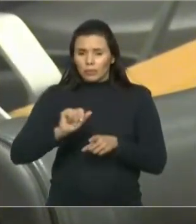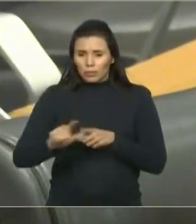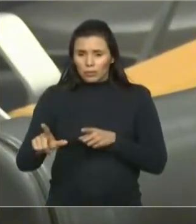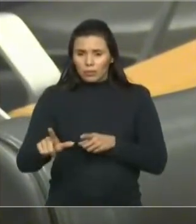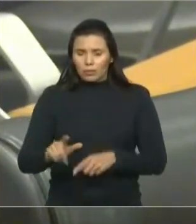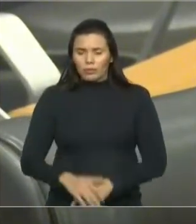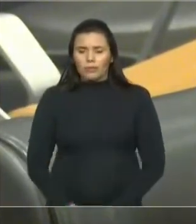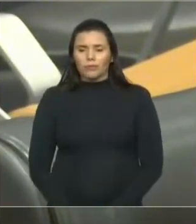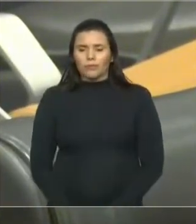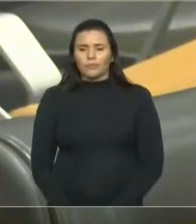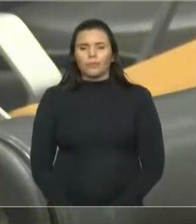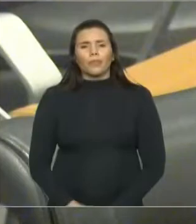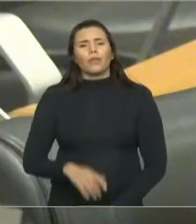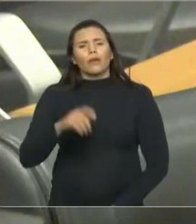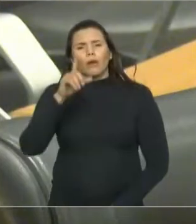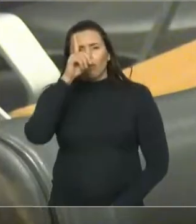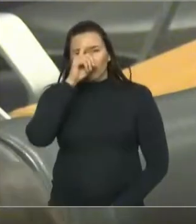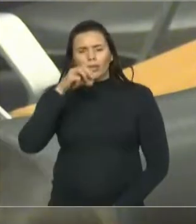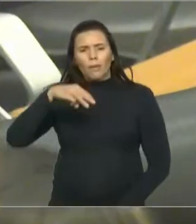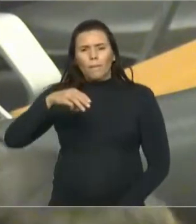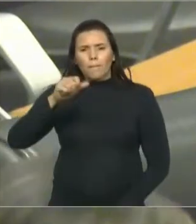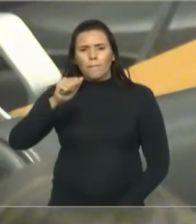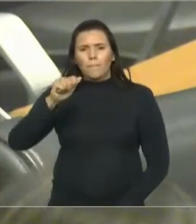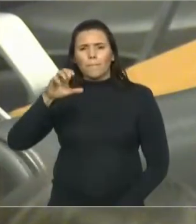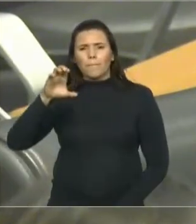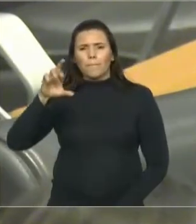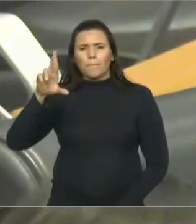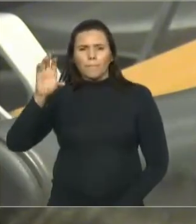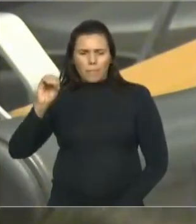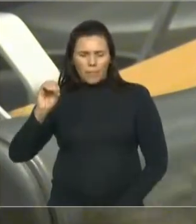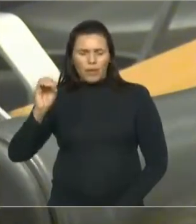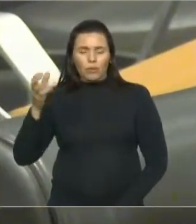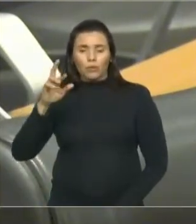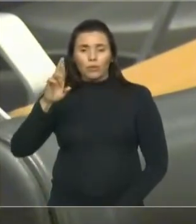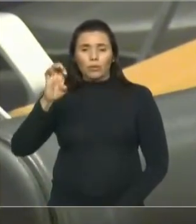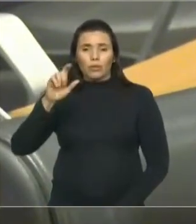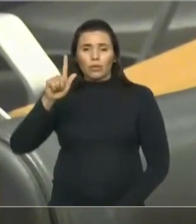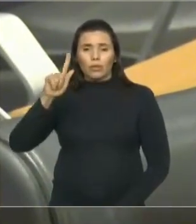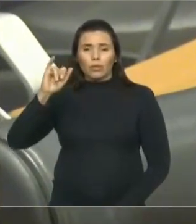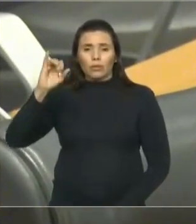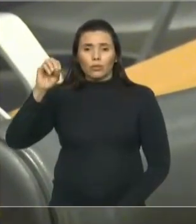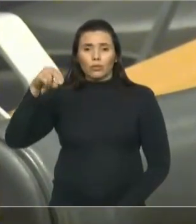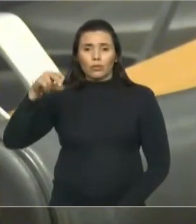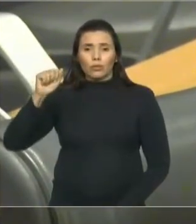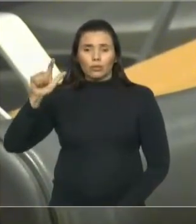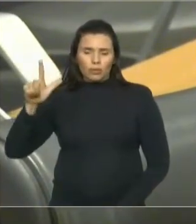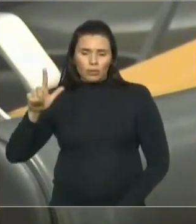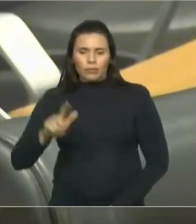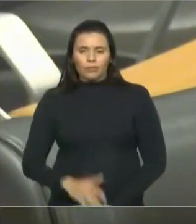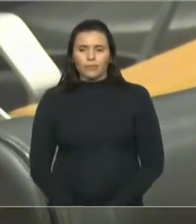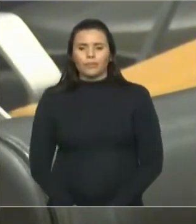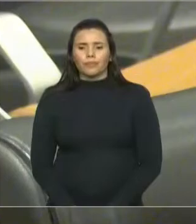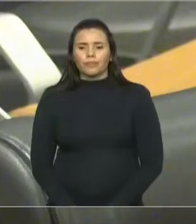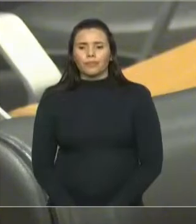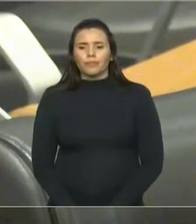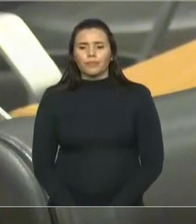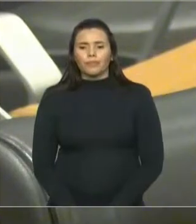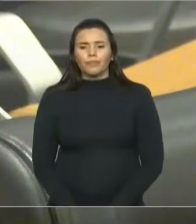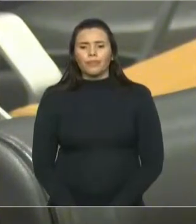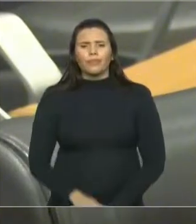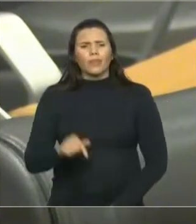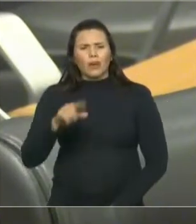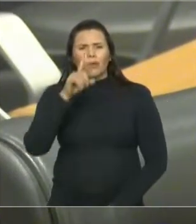esse hospital, quando nós terminamos a gestão, tinha 80% de aprovação de bom e ótimo. O hospital